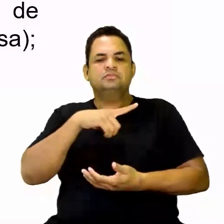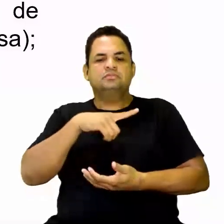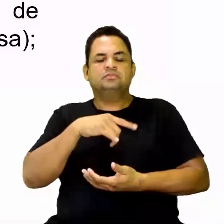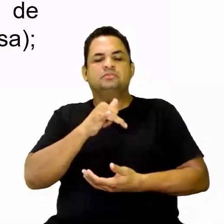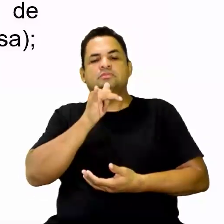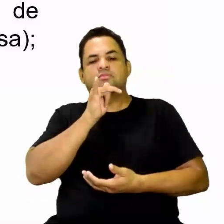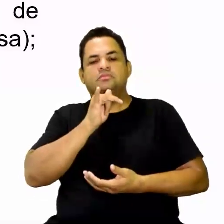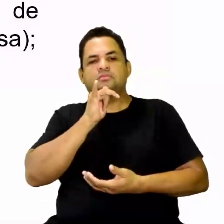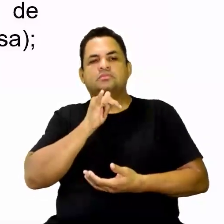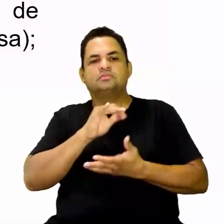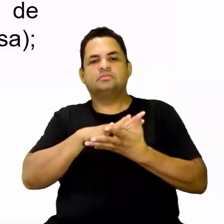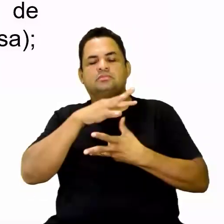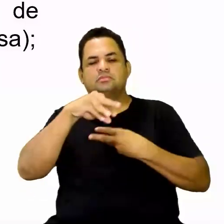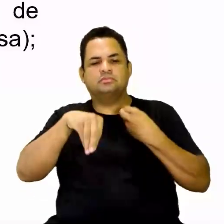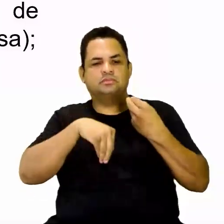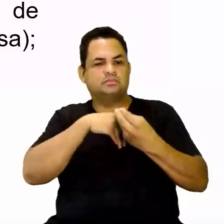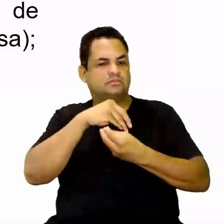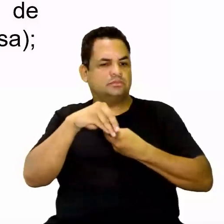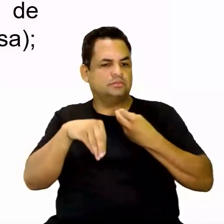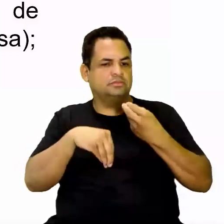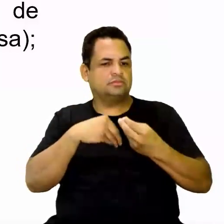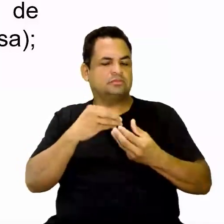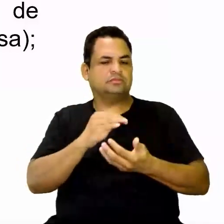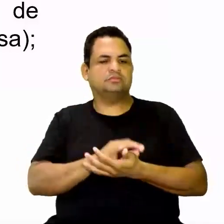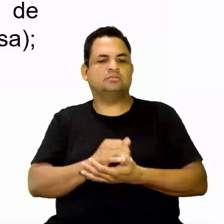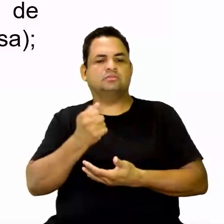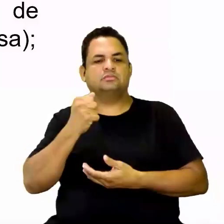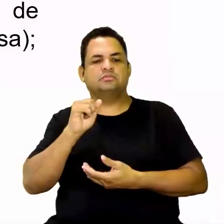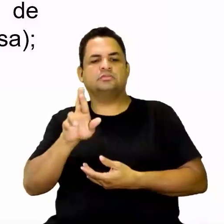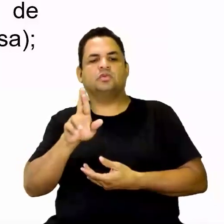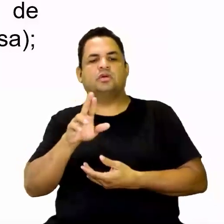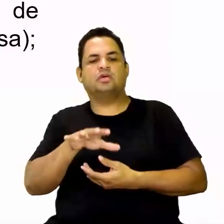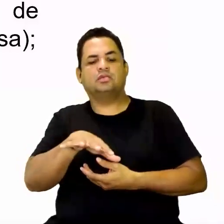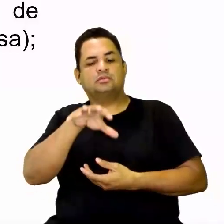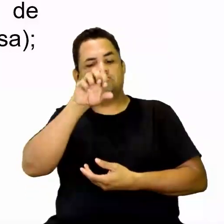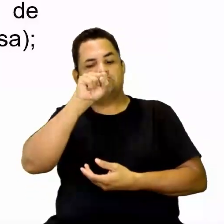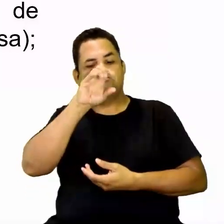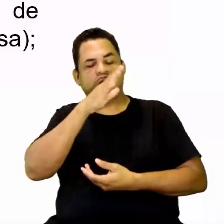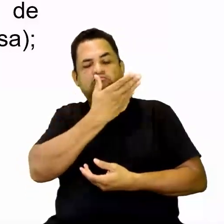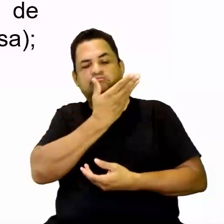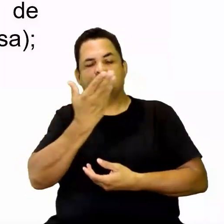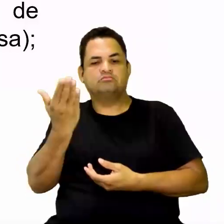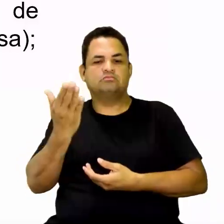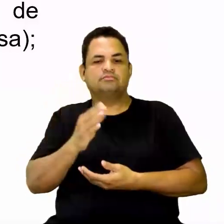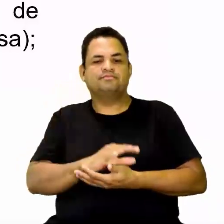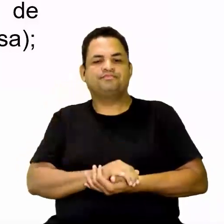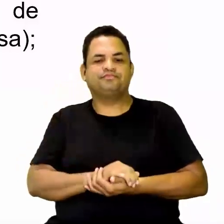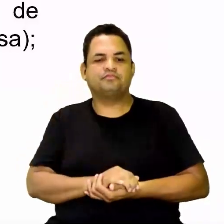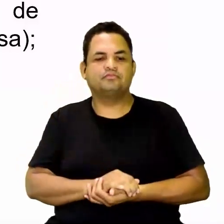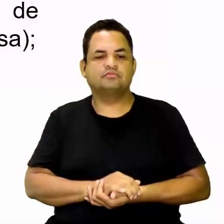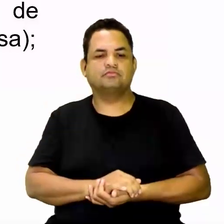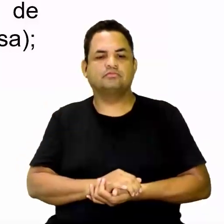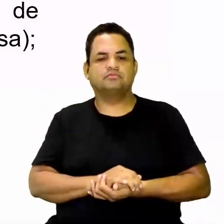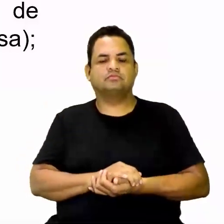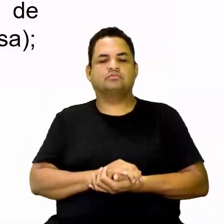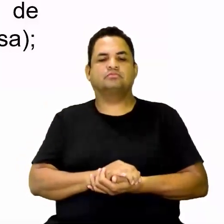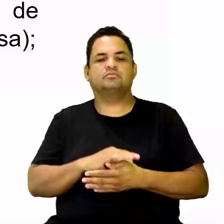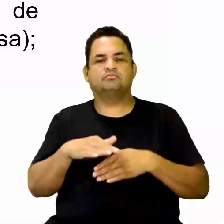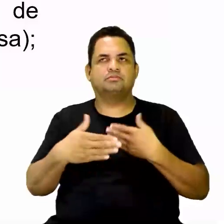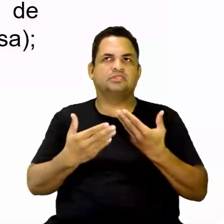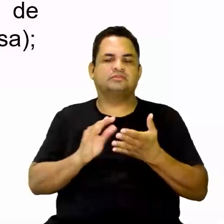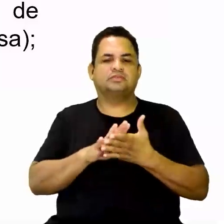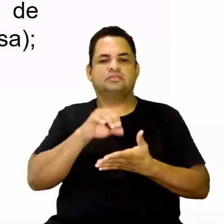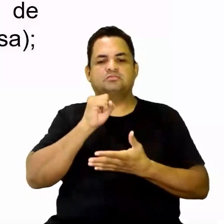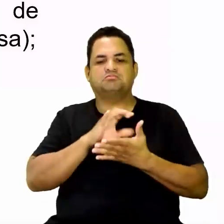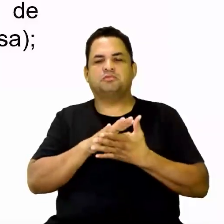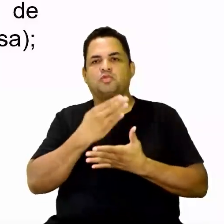exemplos de mistura? Tem. O ar que respiramos, né? Se você não respira o ar, com 4 minutos aproximadamente você